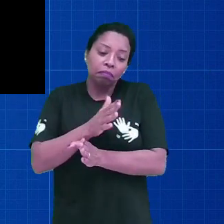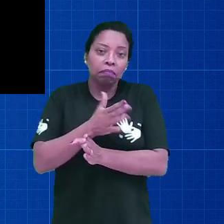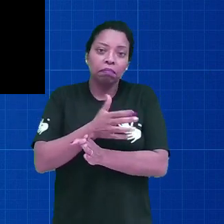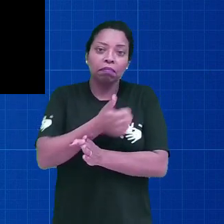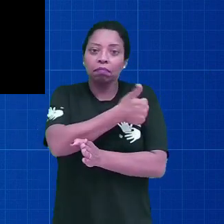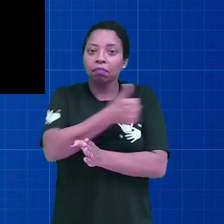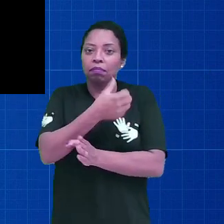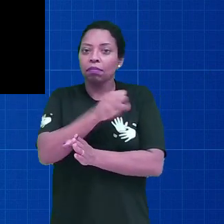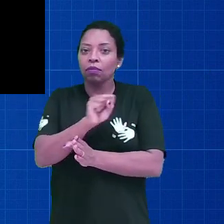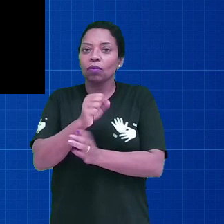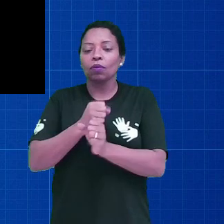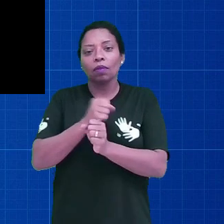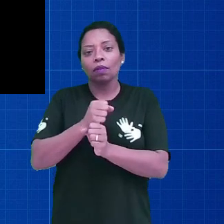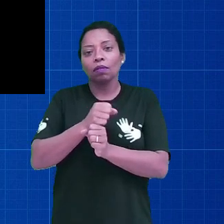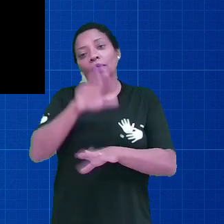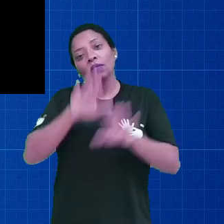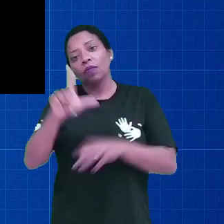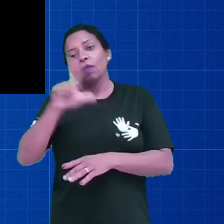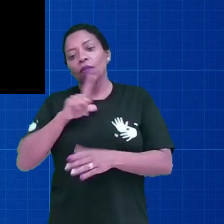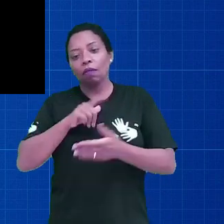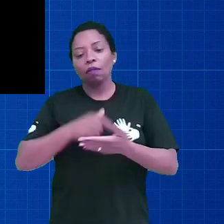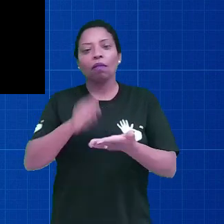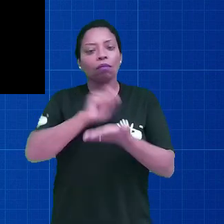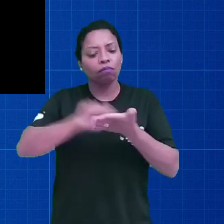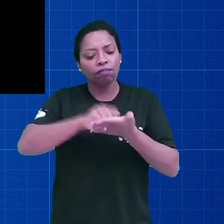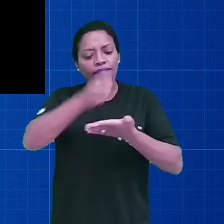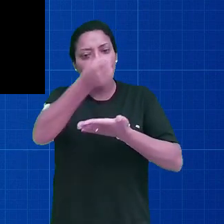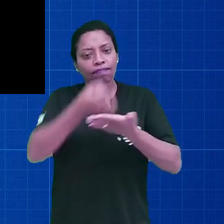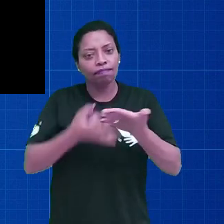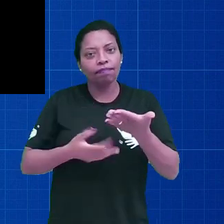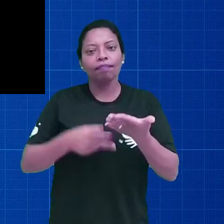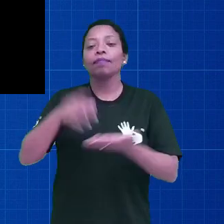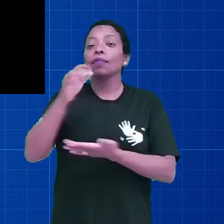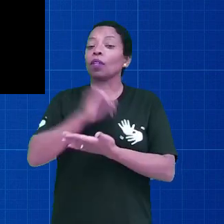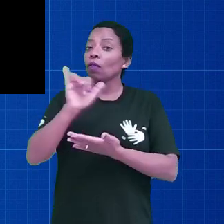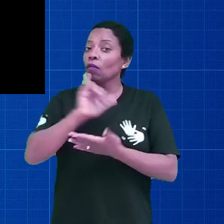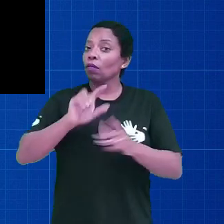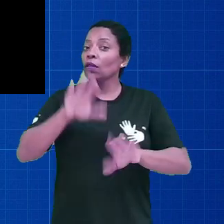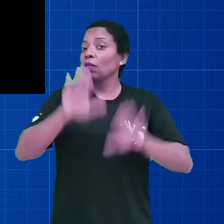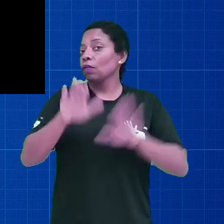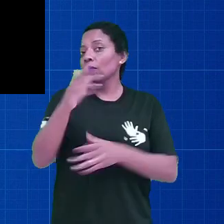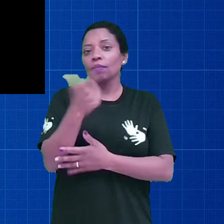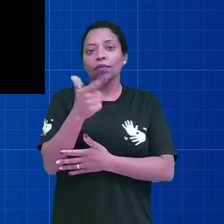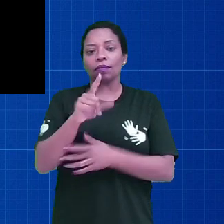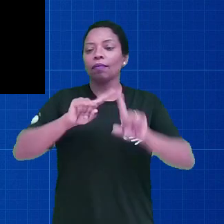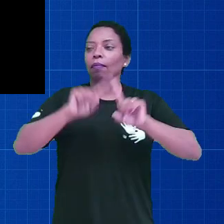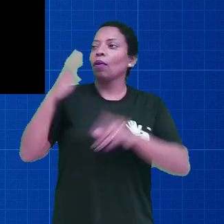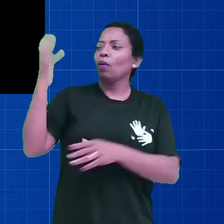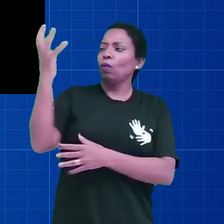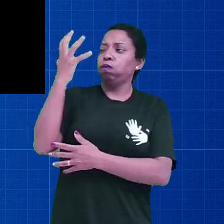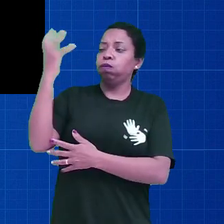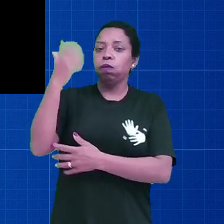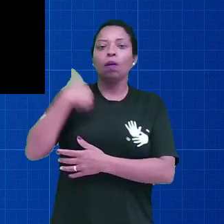registro, em alguns locais você não tem esse registro, essa informação. Mas a gente sabe que o clima, ele